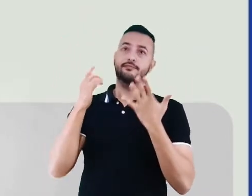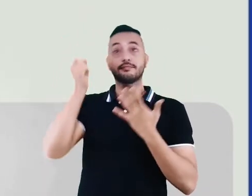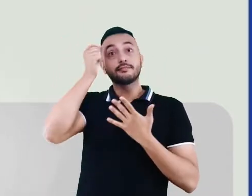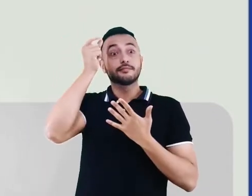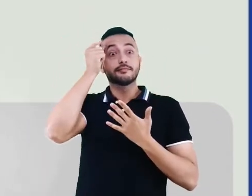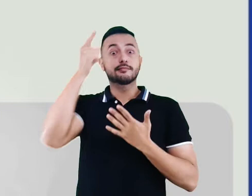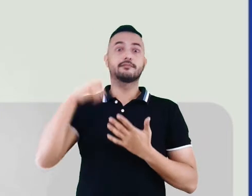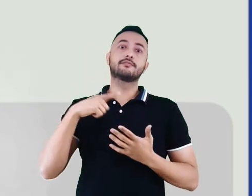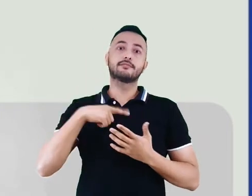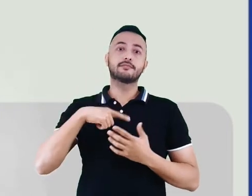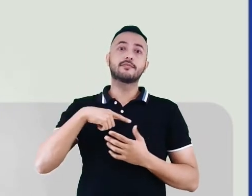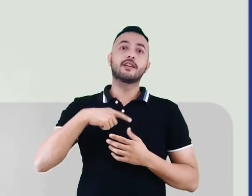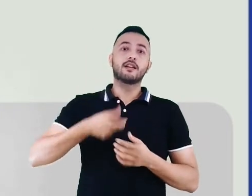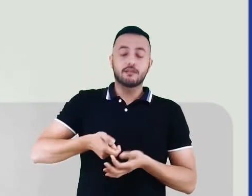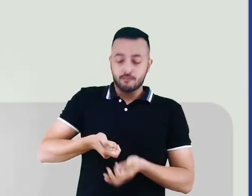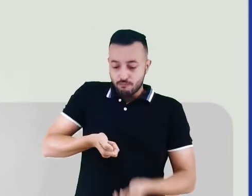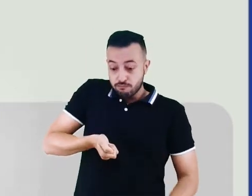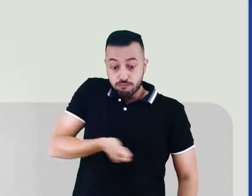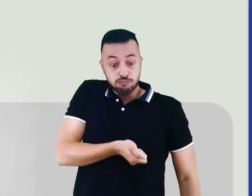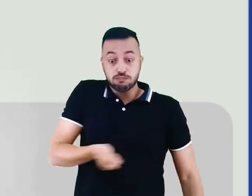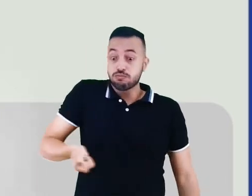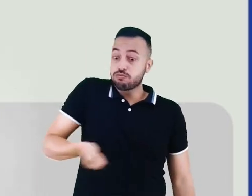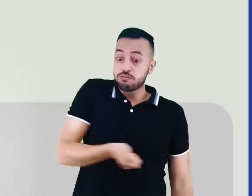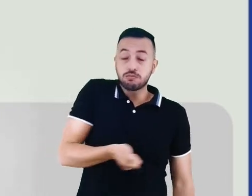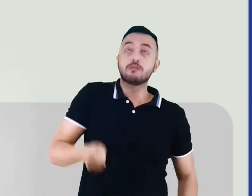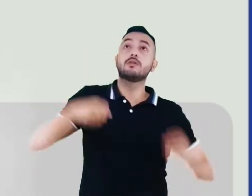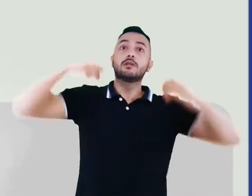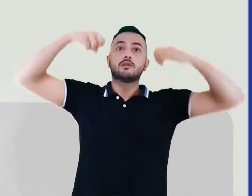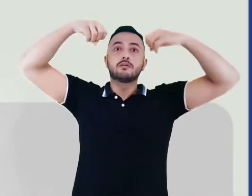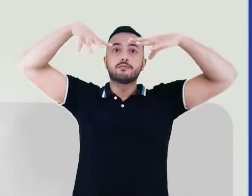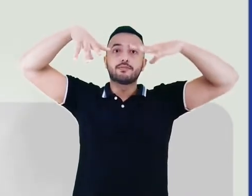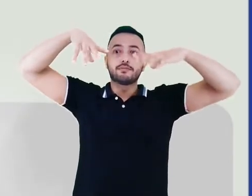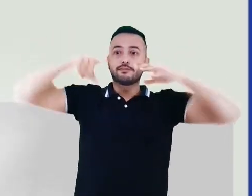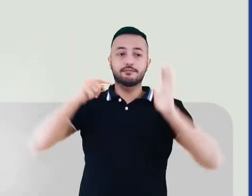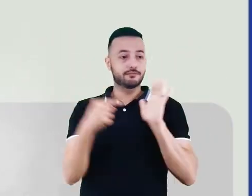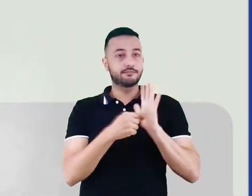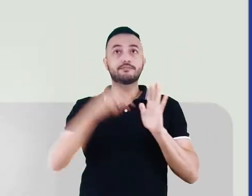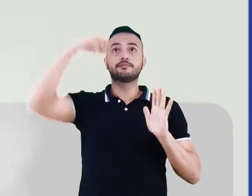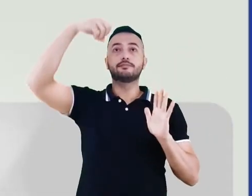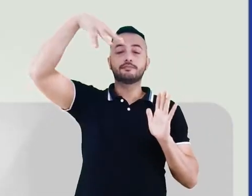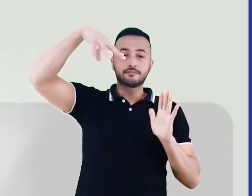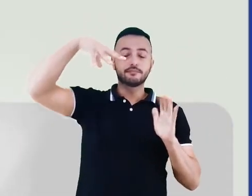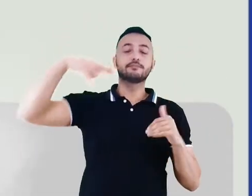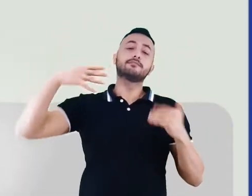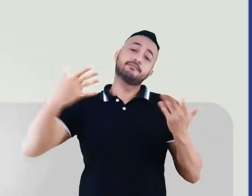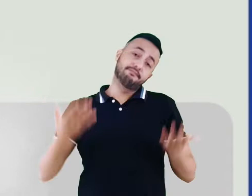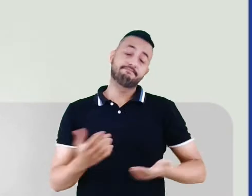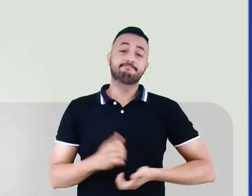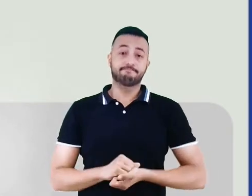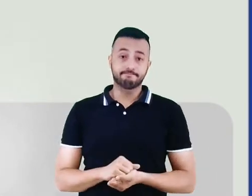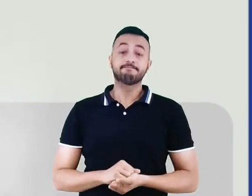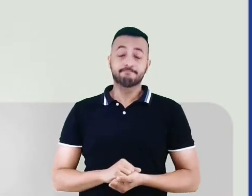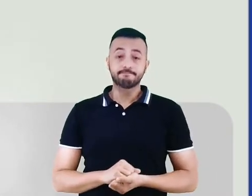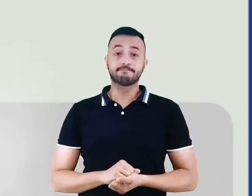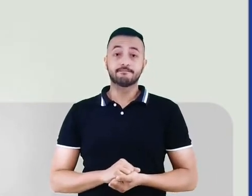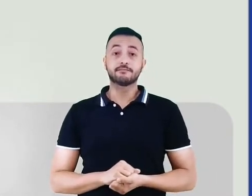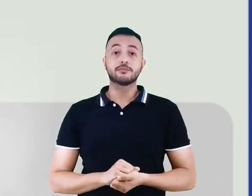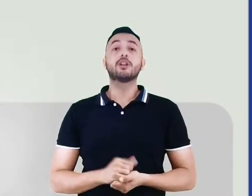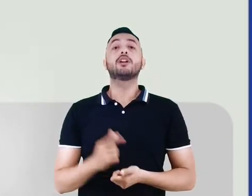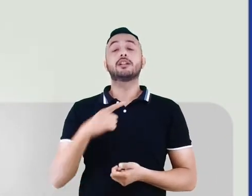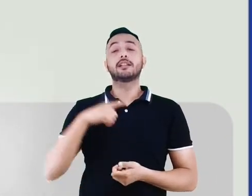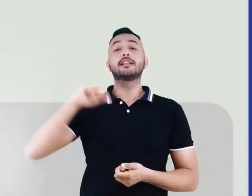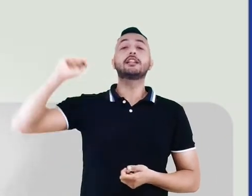como é o caso das lanternas, das lâmpadas, e algumas fontes de luz que são naturais. Isso mesmo,